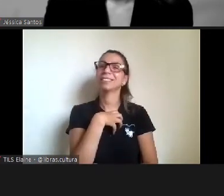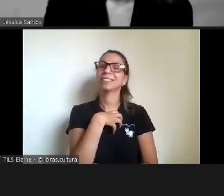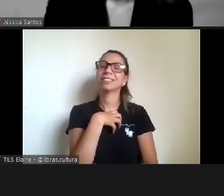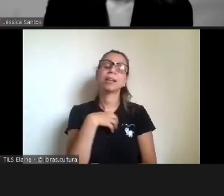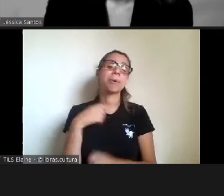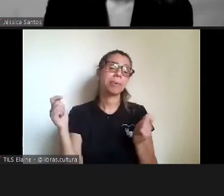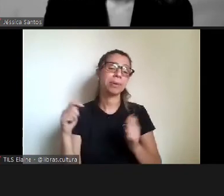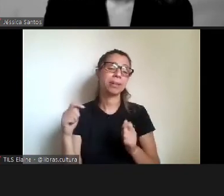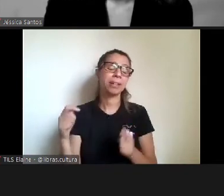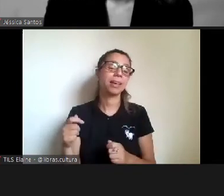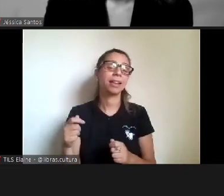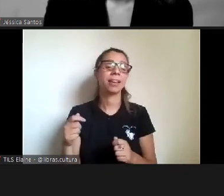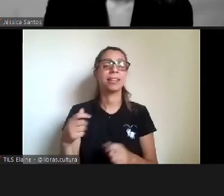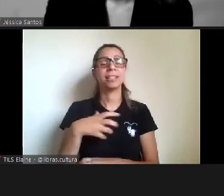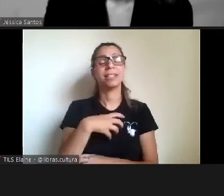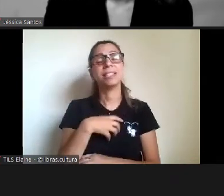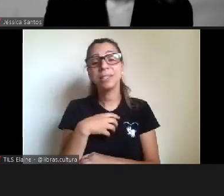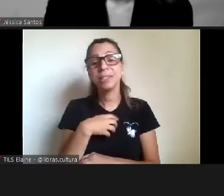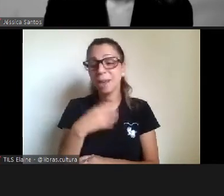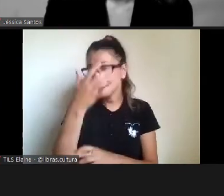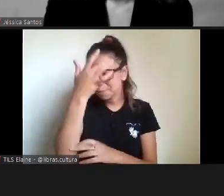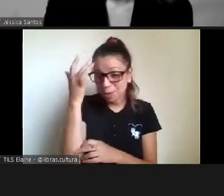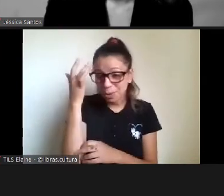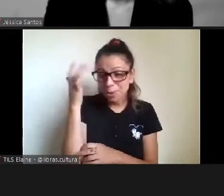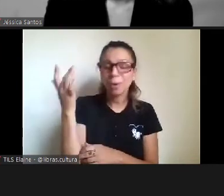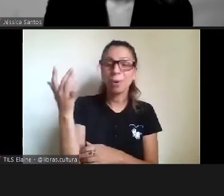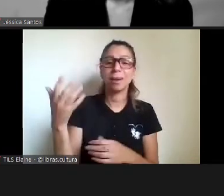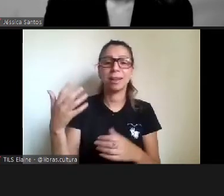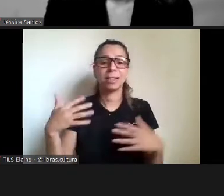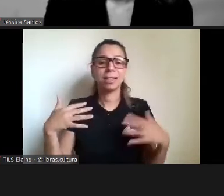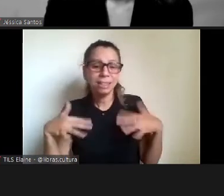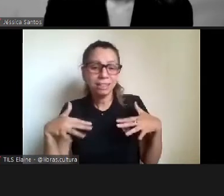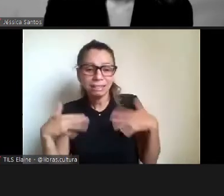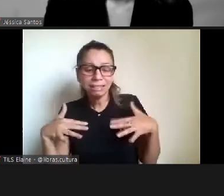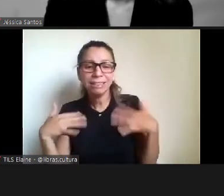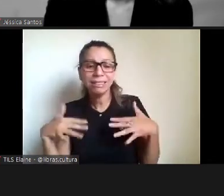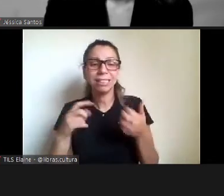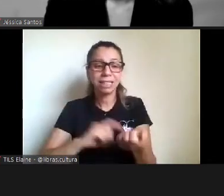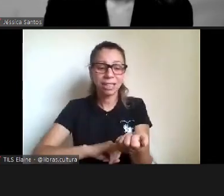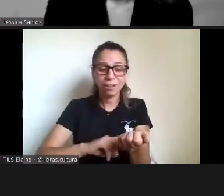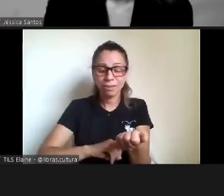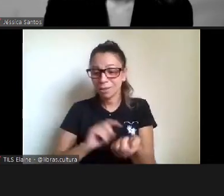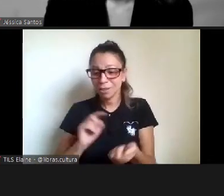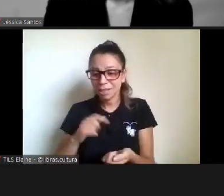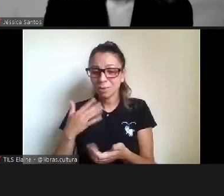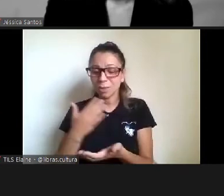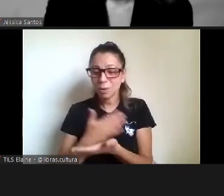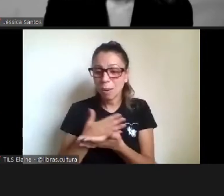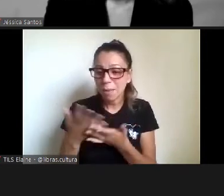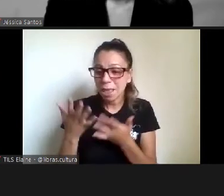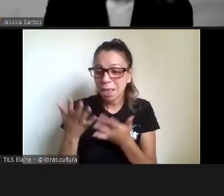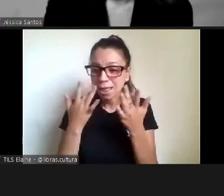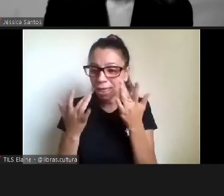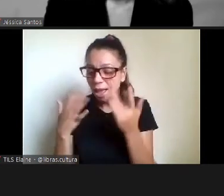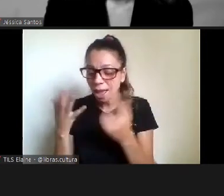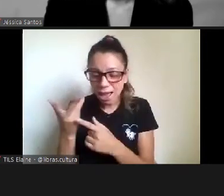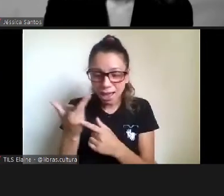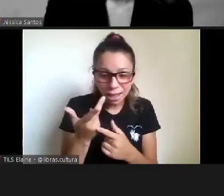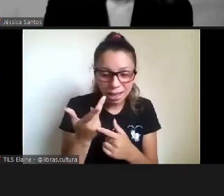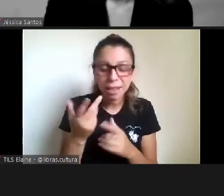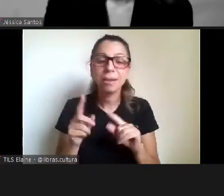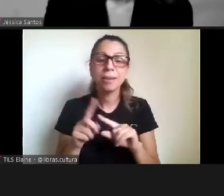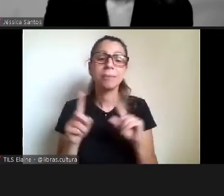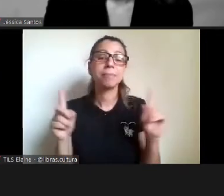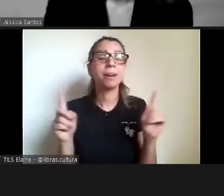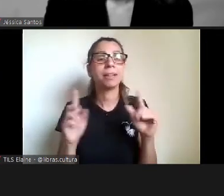novo, né, o calor da plateia, aquele nervosismo de pisar no palco de novo. E eu acho que para